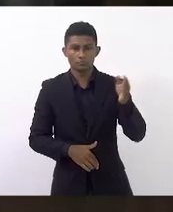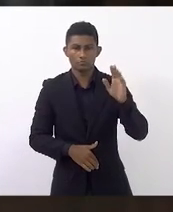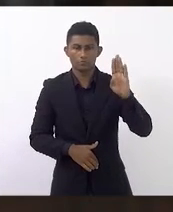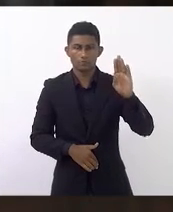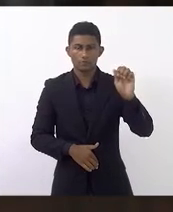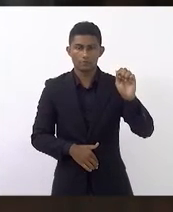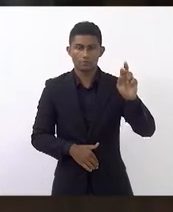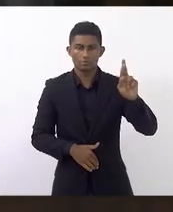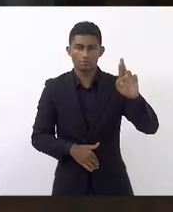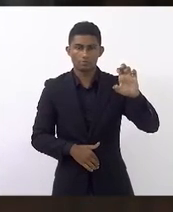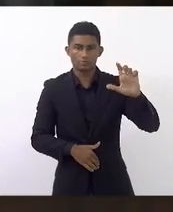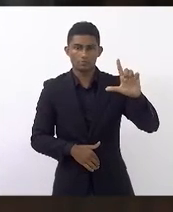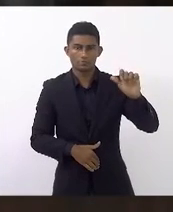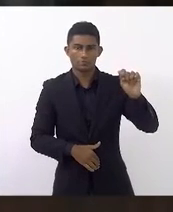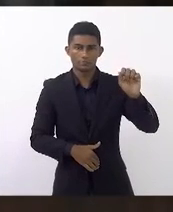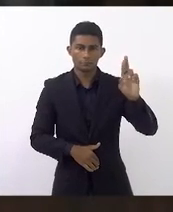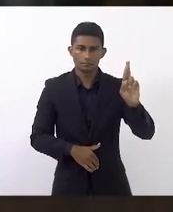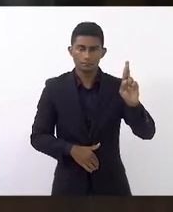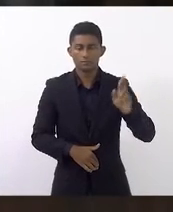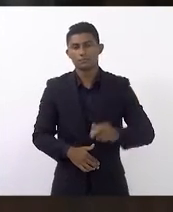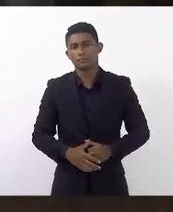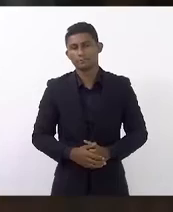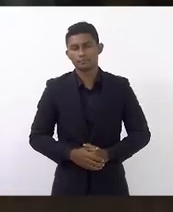Deputado Rodrigo Bacelar.